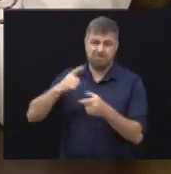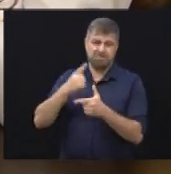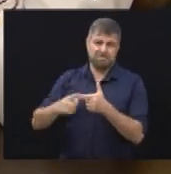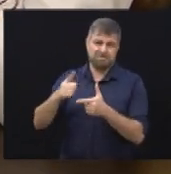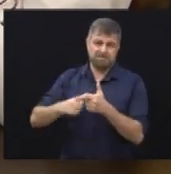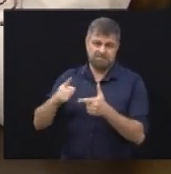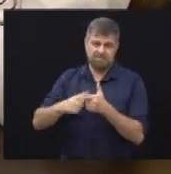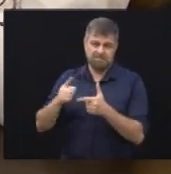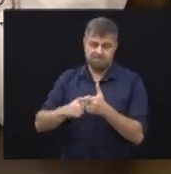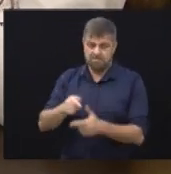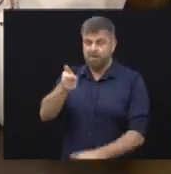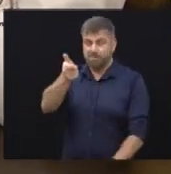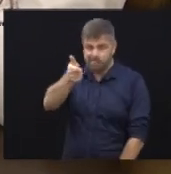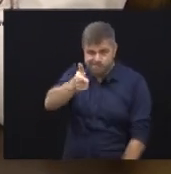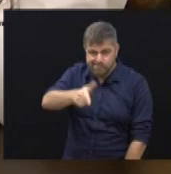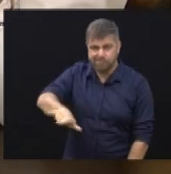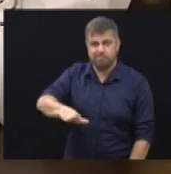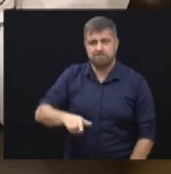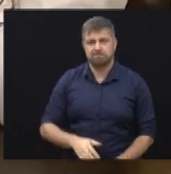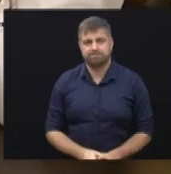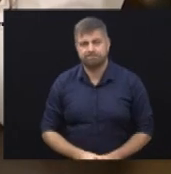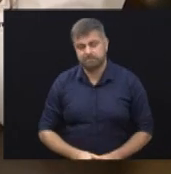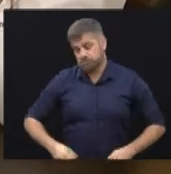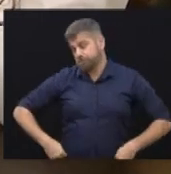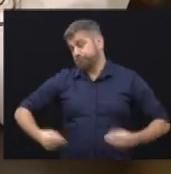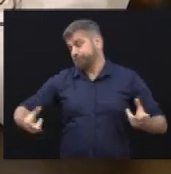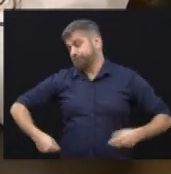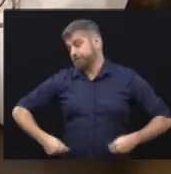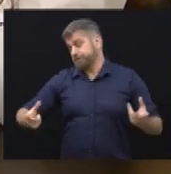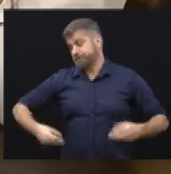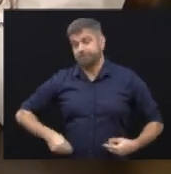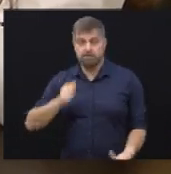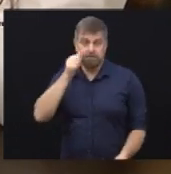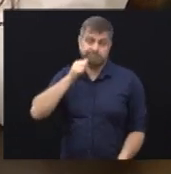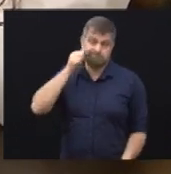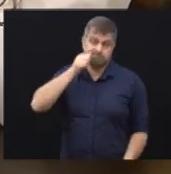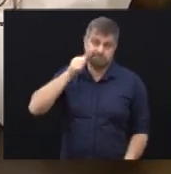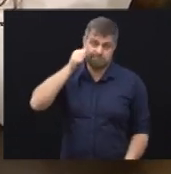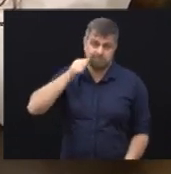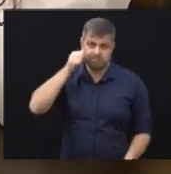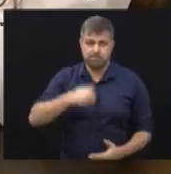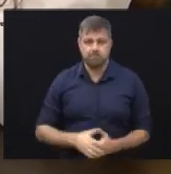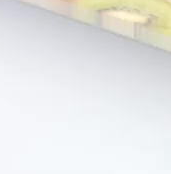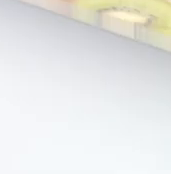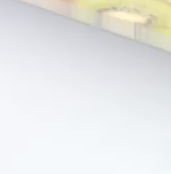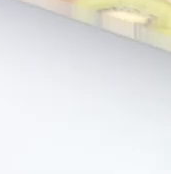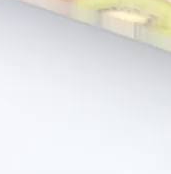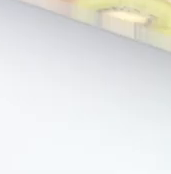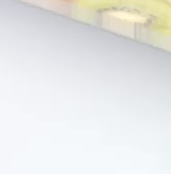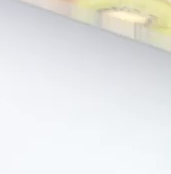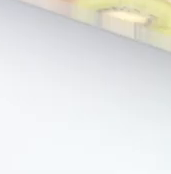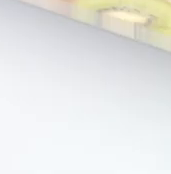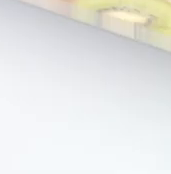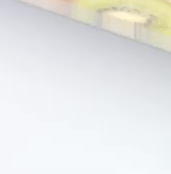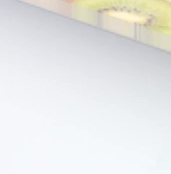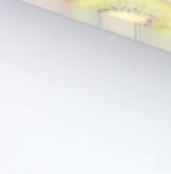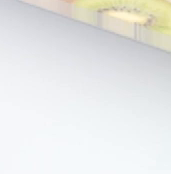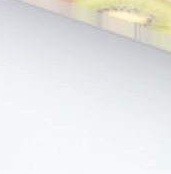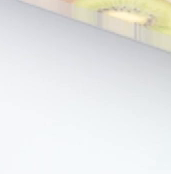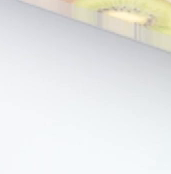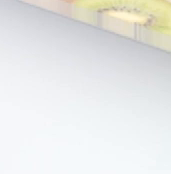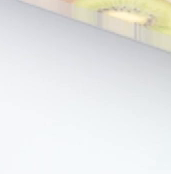dele, já vai regredir tudo esse custo que ele teve, todo esse investimento que ele teve no dentista.